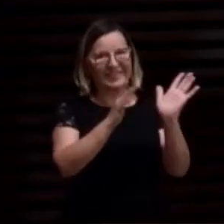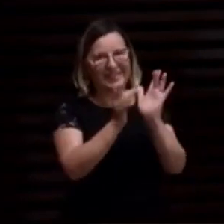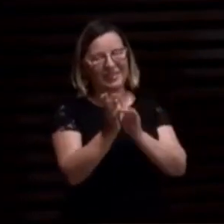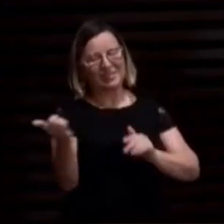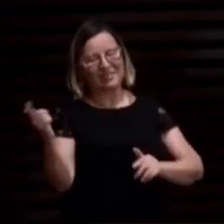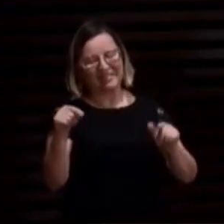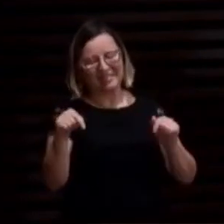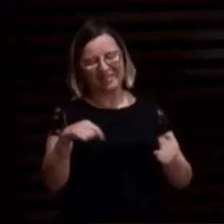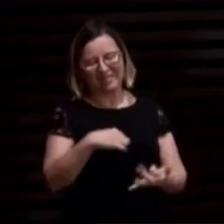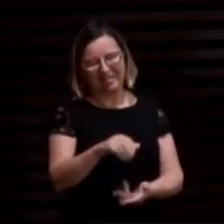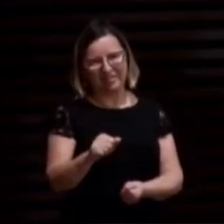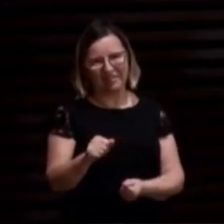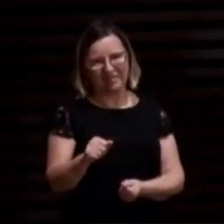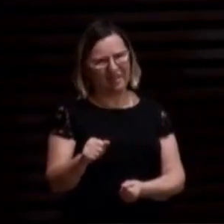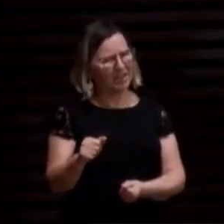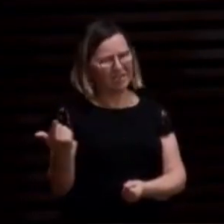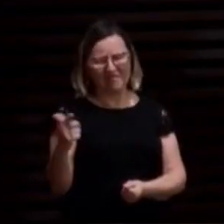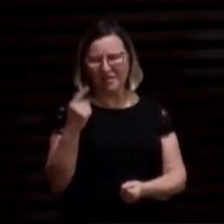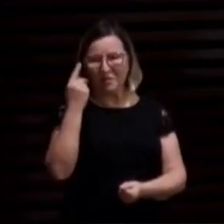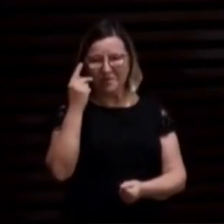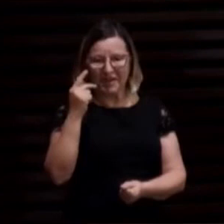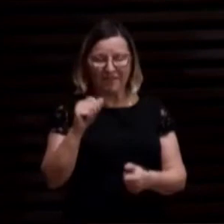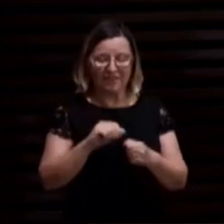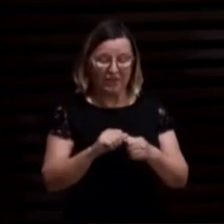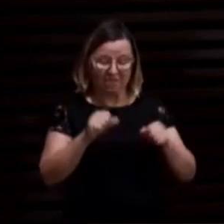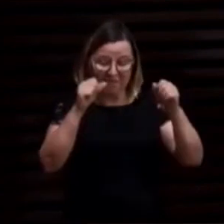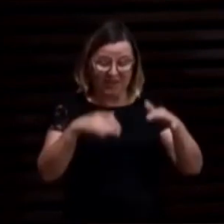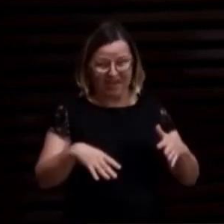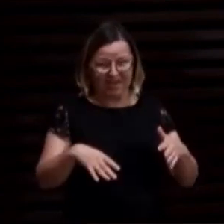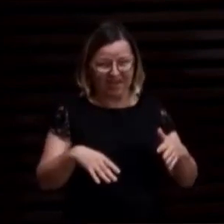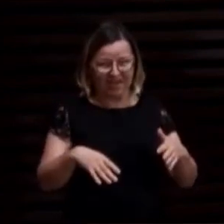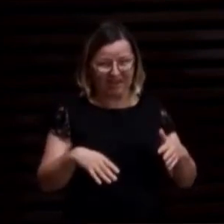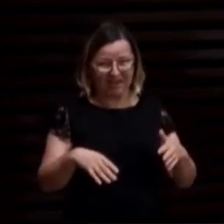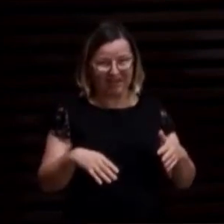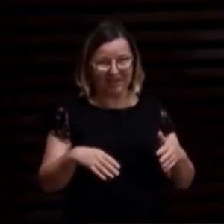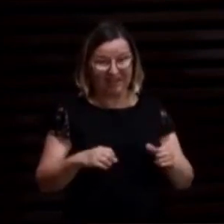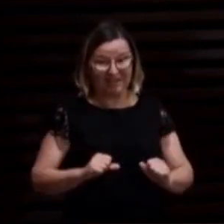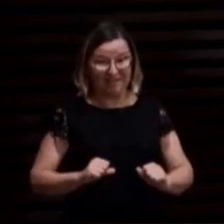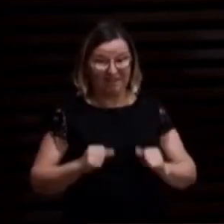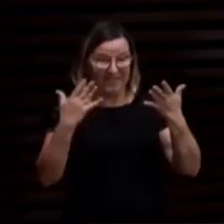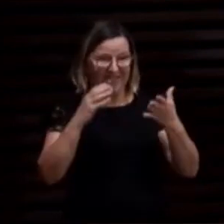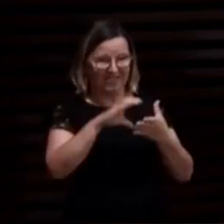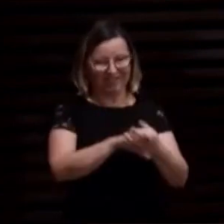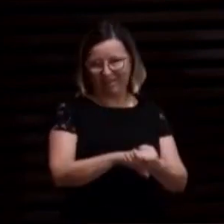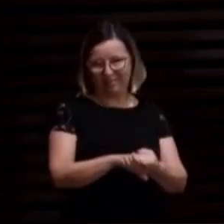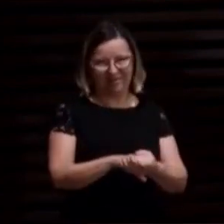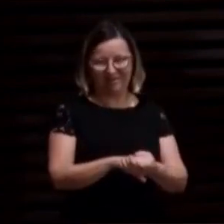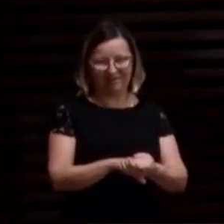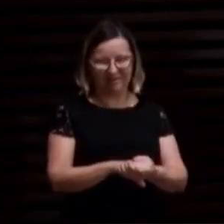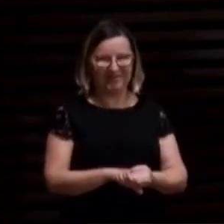Ele não veio para fazer milagre em casamento. O milagre em casamento foi consequência da sua presença lá.